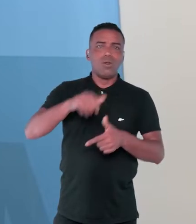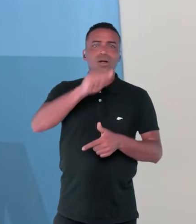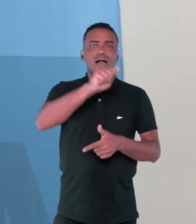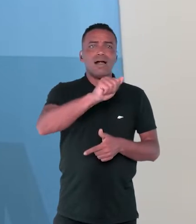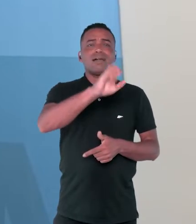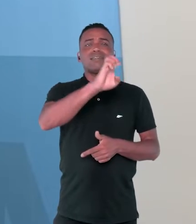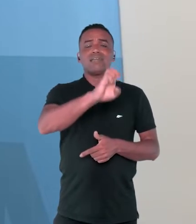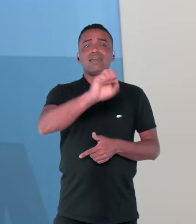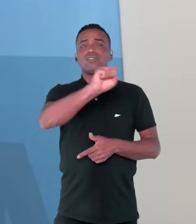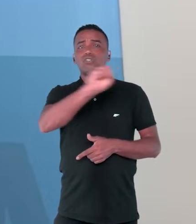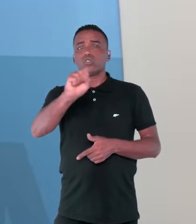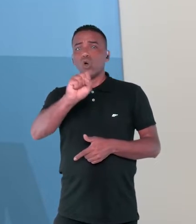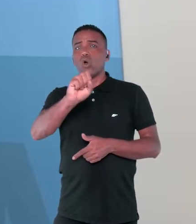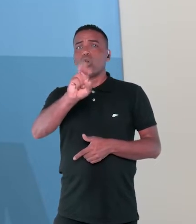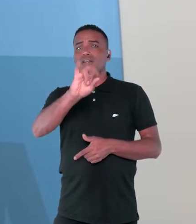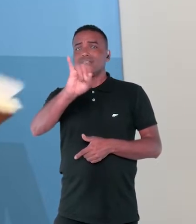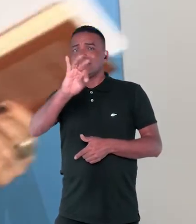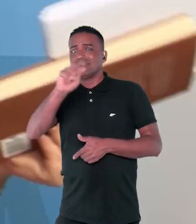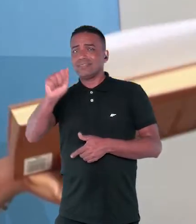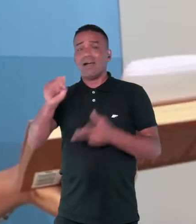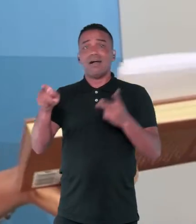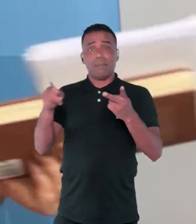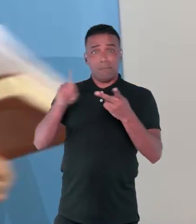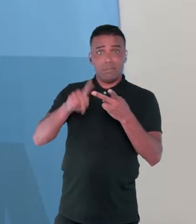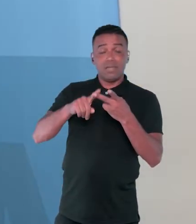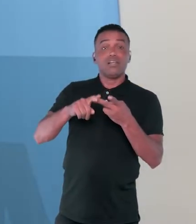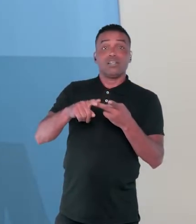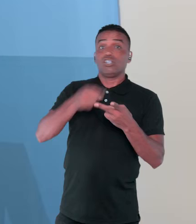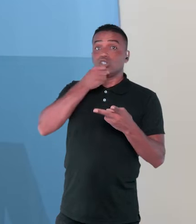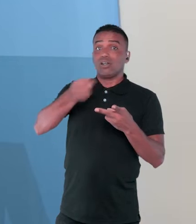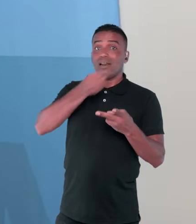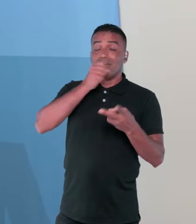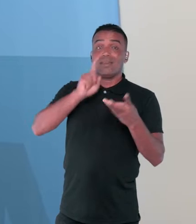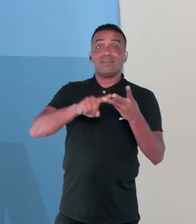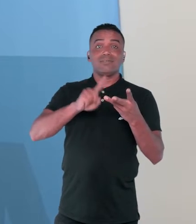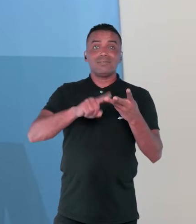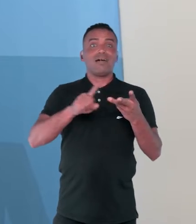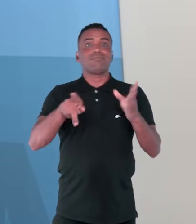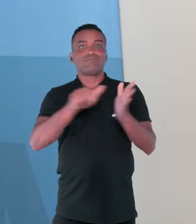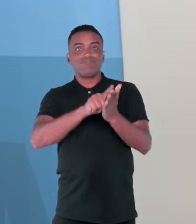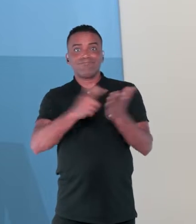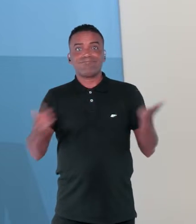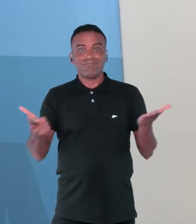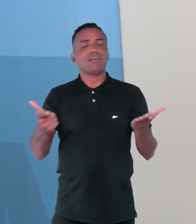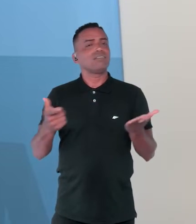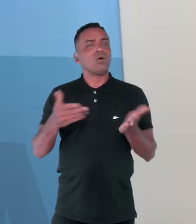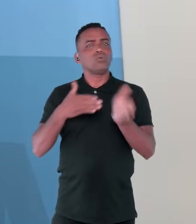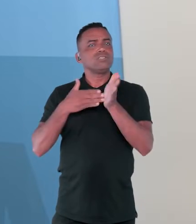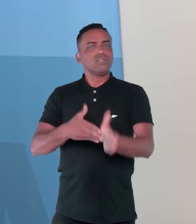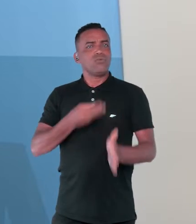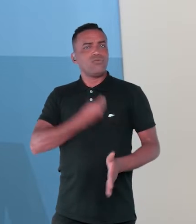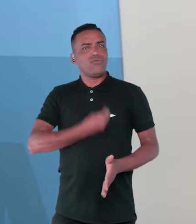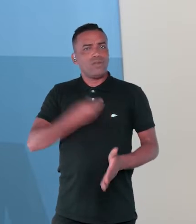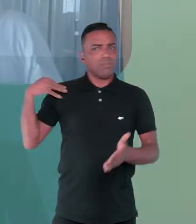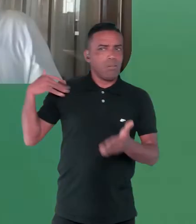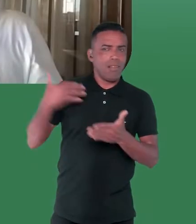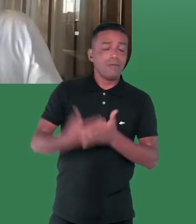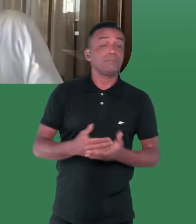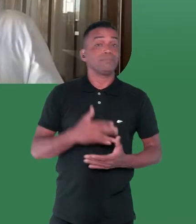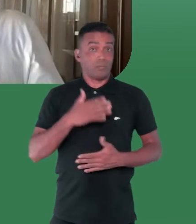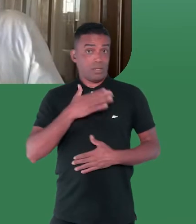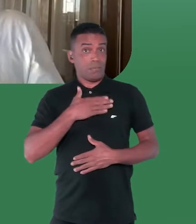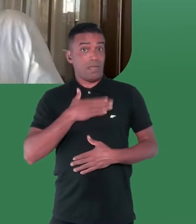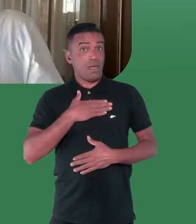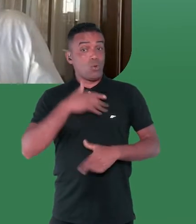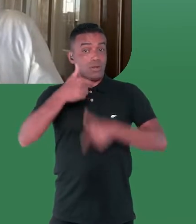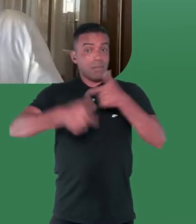de jornalista, o de repórter? O que você aprendeu ali que seguiu com você pela vida? Nesse hotel que eu trabalhei,